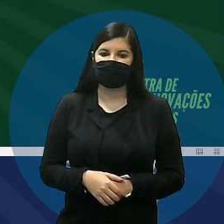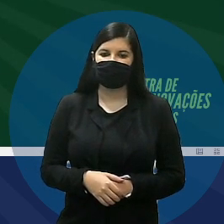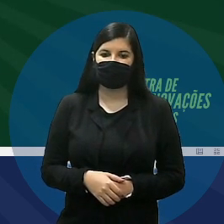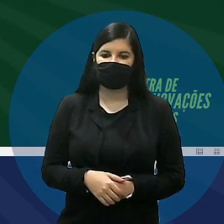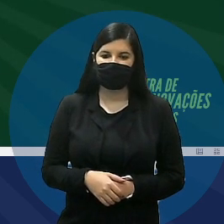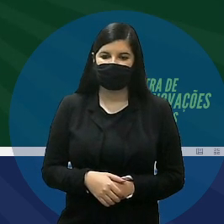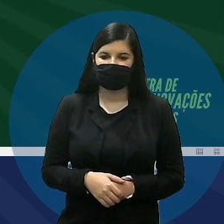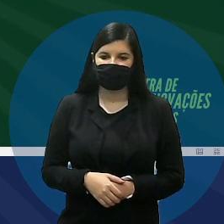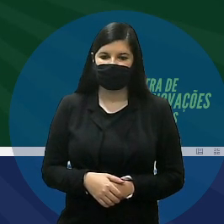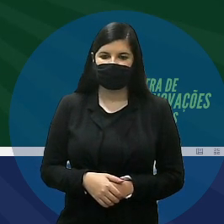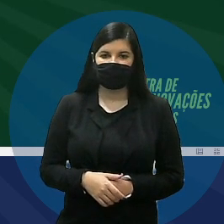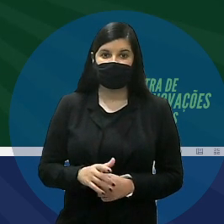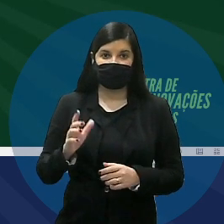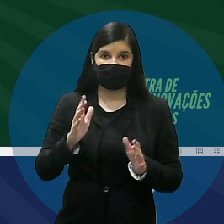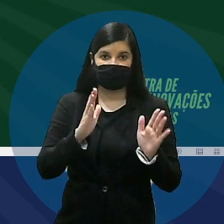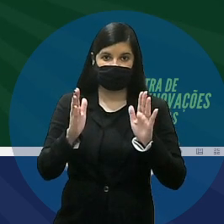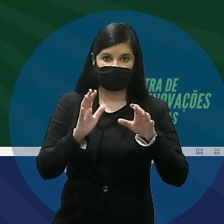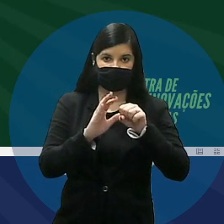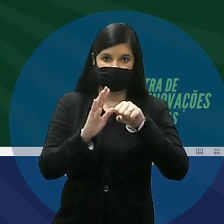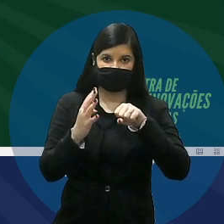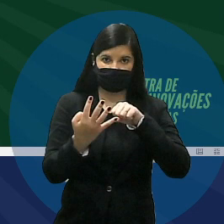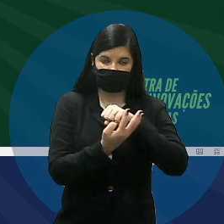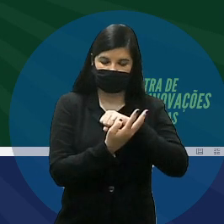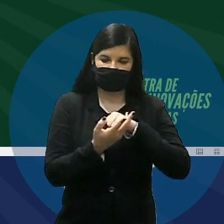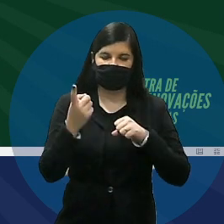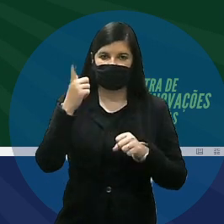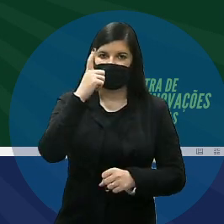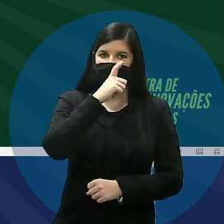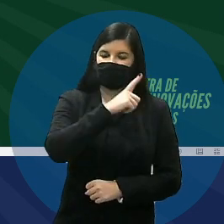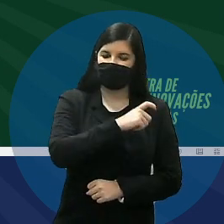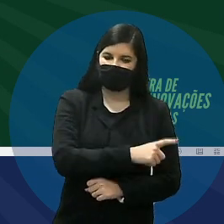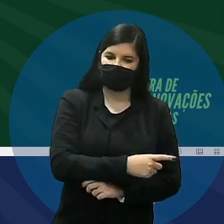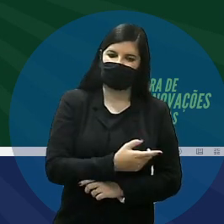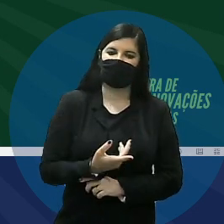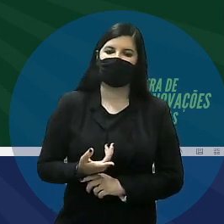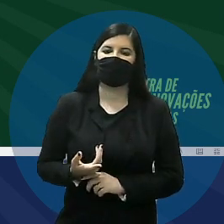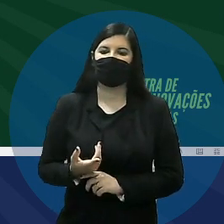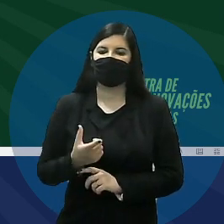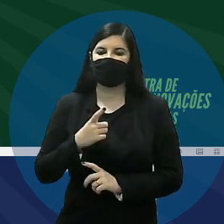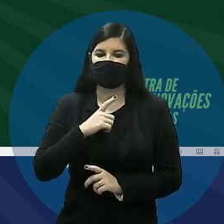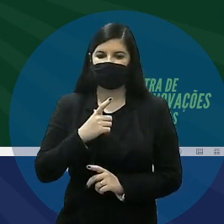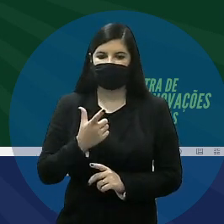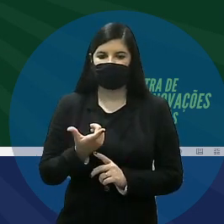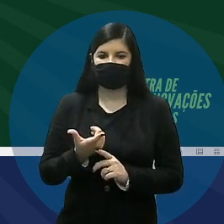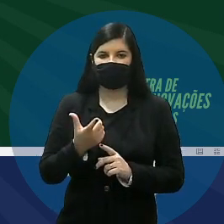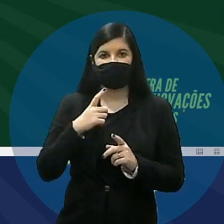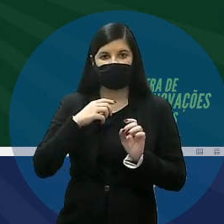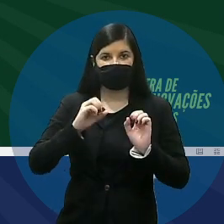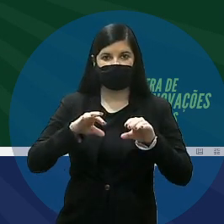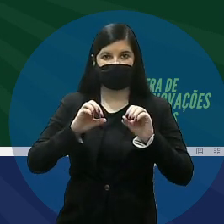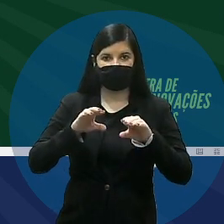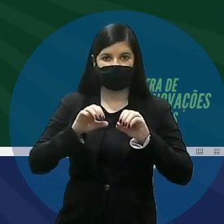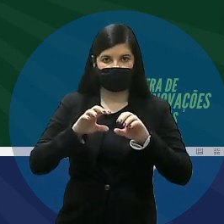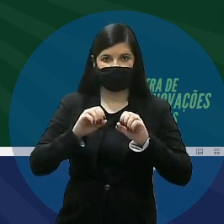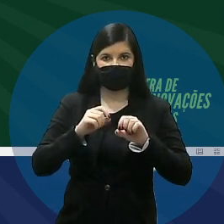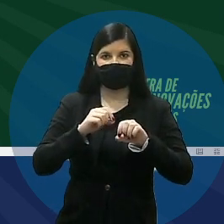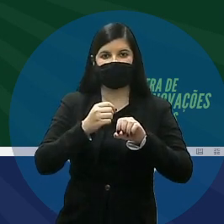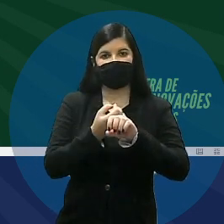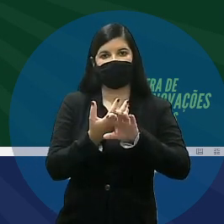Mesmo em tempo de pandemia, a dificuldade, né, eu chamei até de perversidade do ensino híbrido, porque